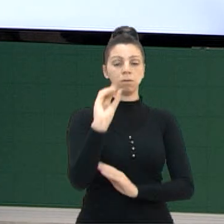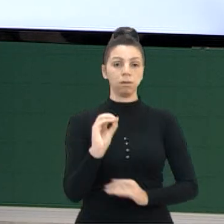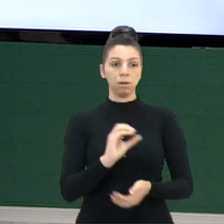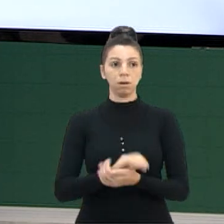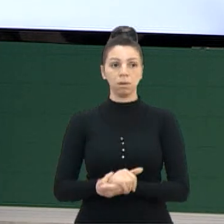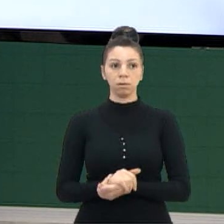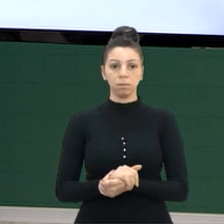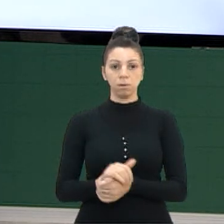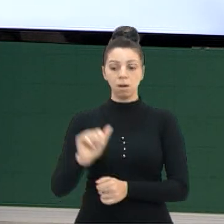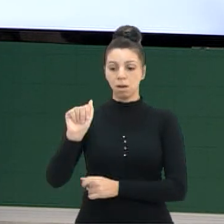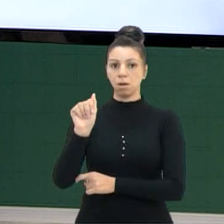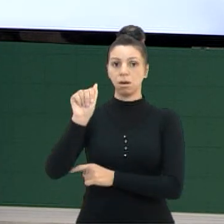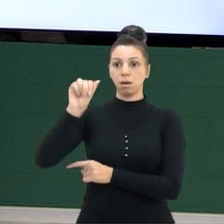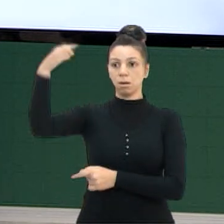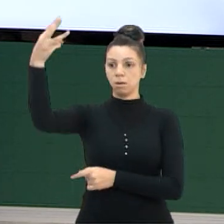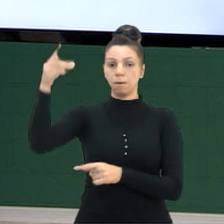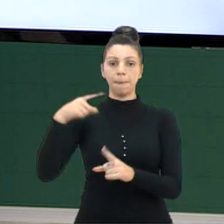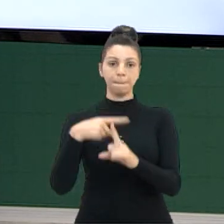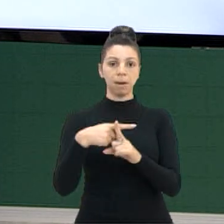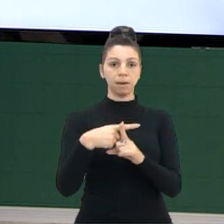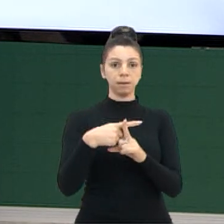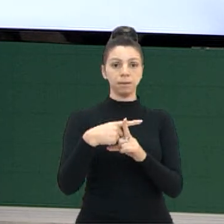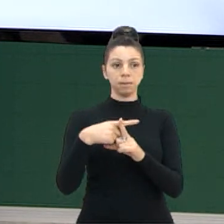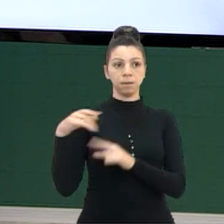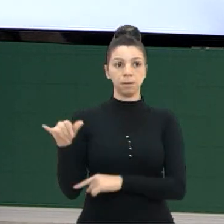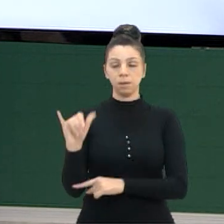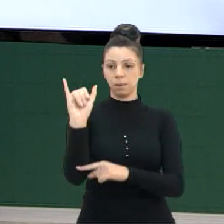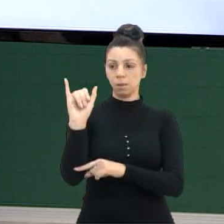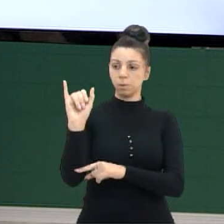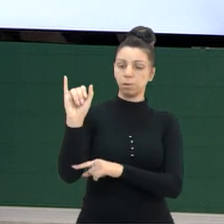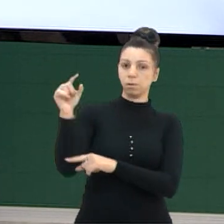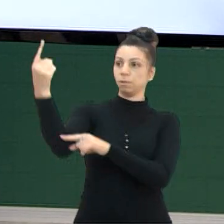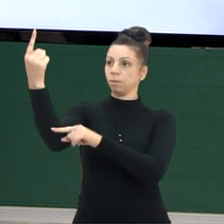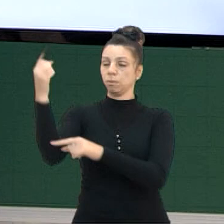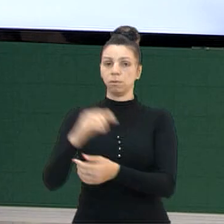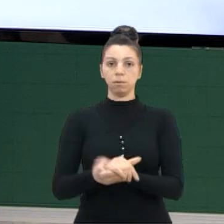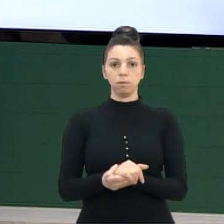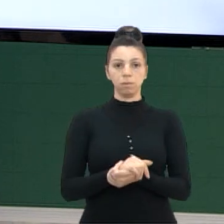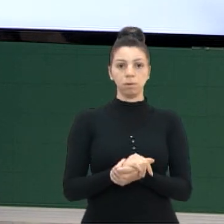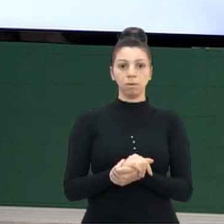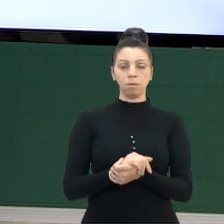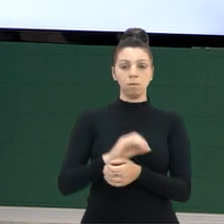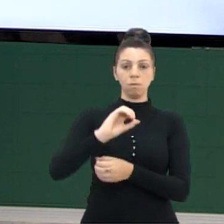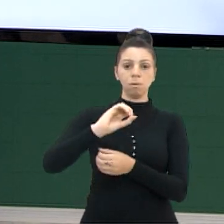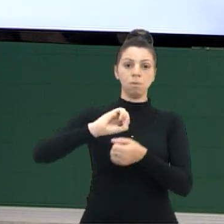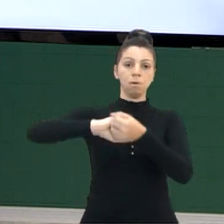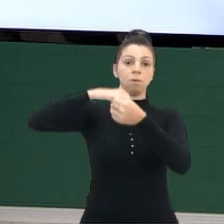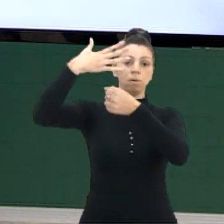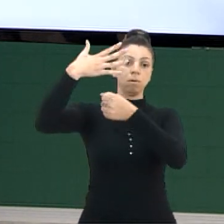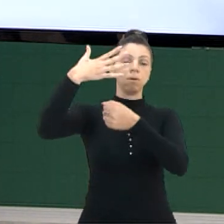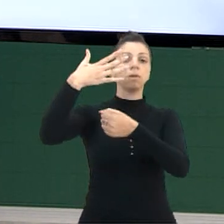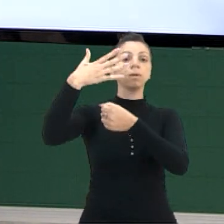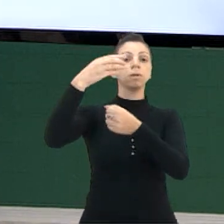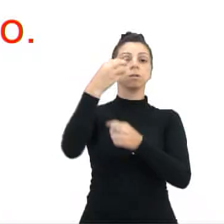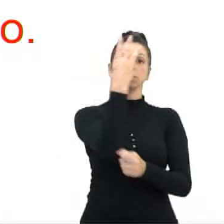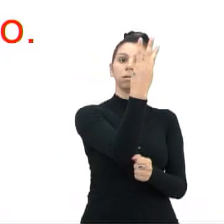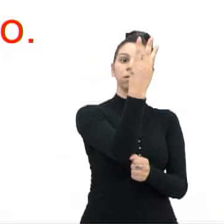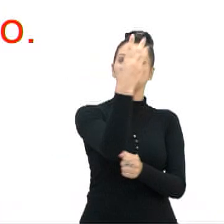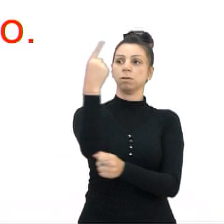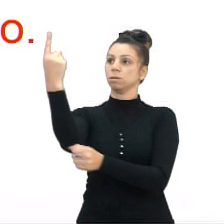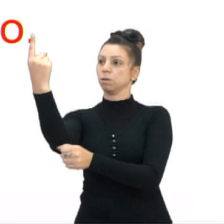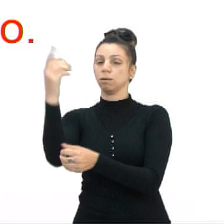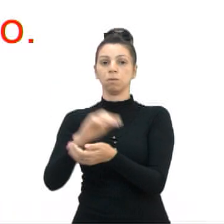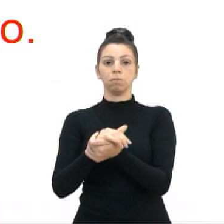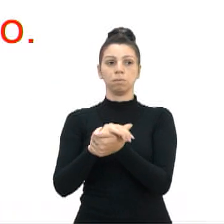e a ao cubo mais y elevado a 1, o grau vai ser 3 e 1, 4. O grau dele vai ser de